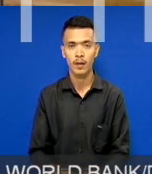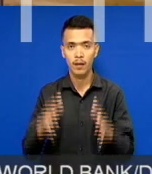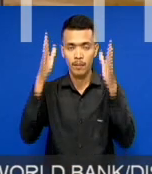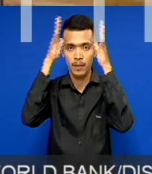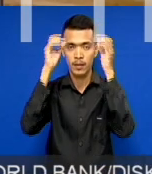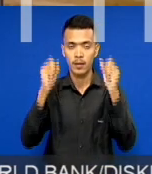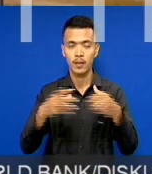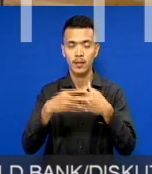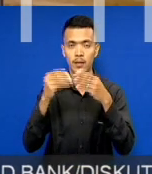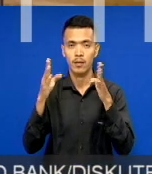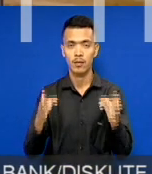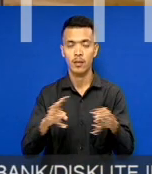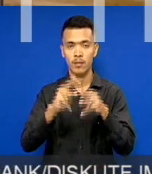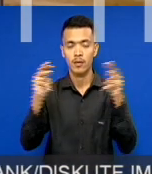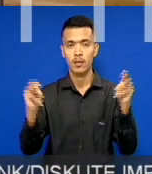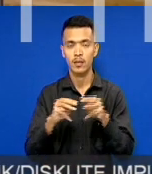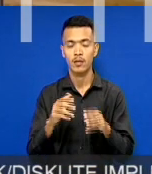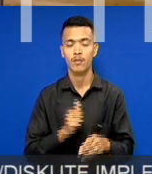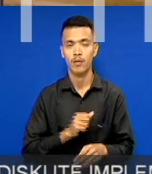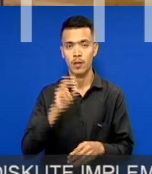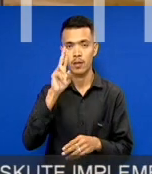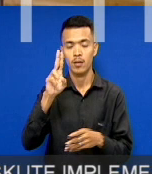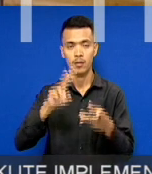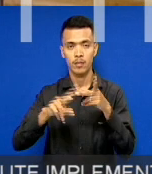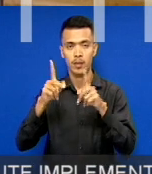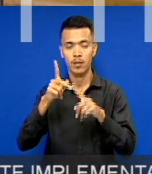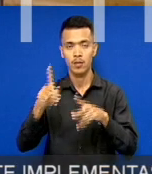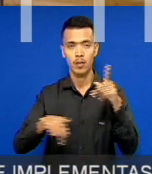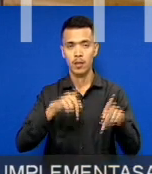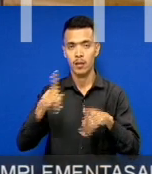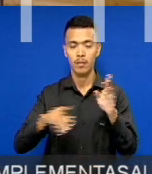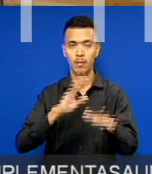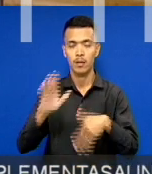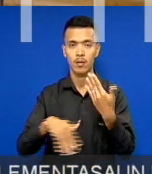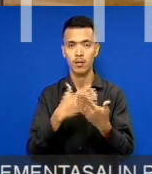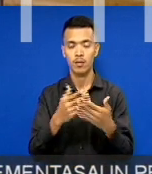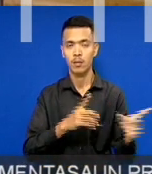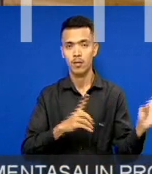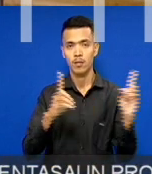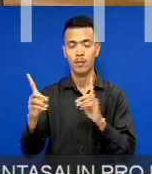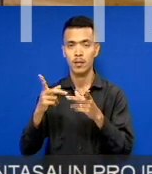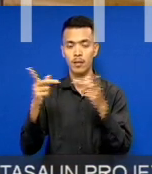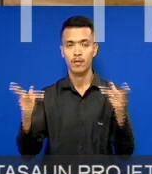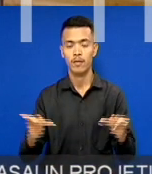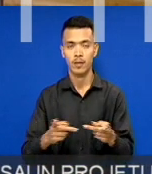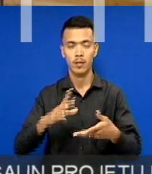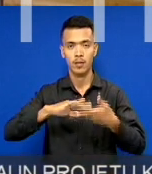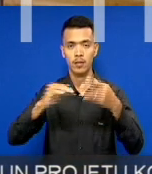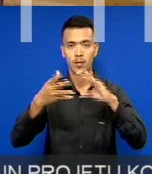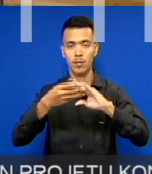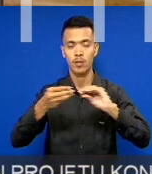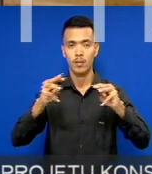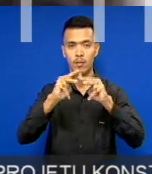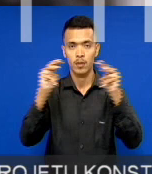Presidente Autoridade Município Aileu se coopera com entidades relevantes onde cria espaço para o Museu Memorial Município